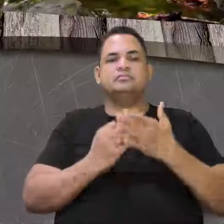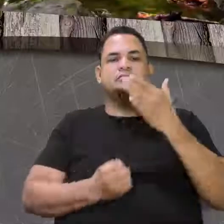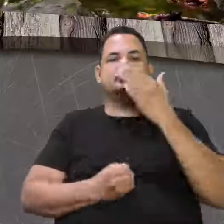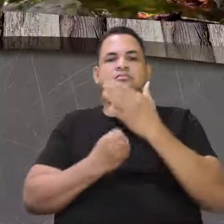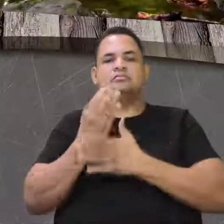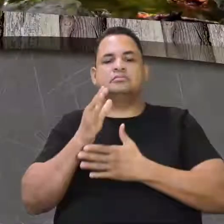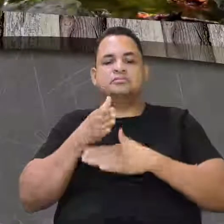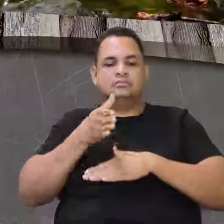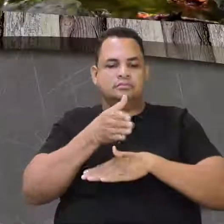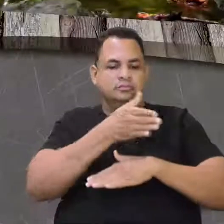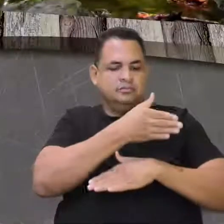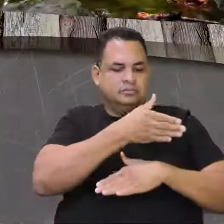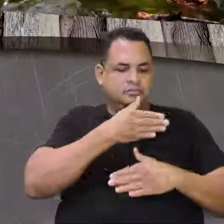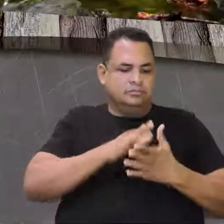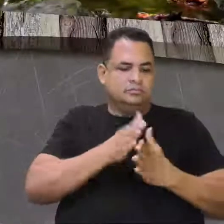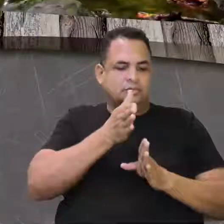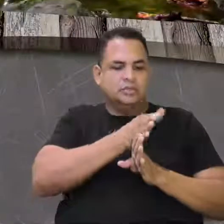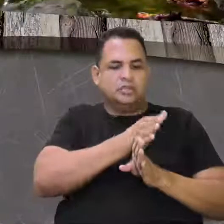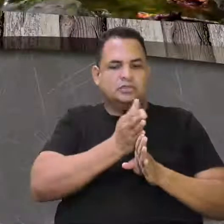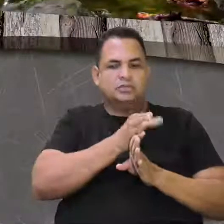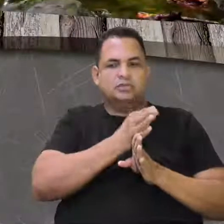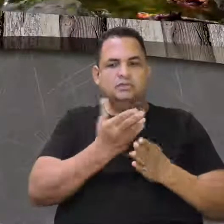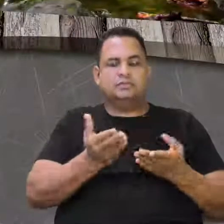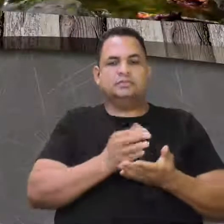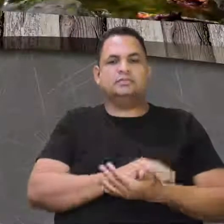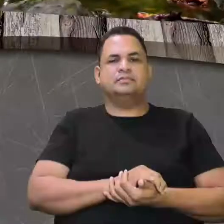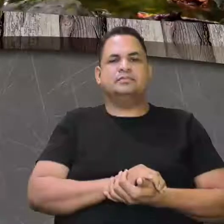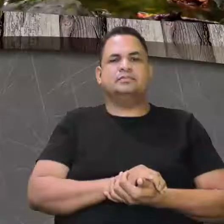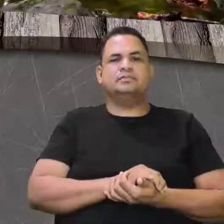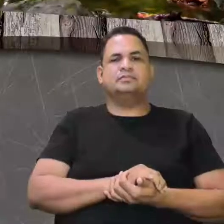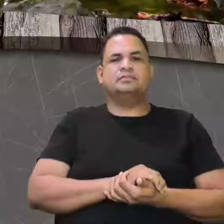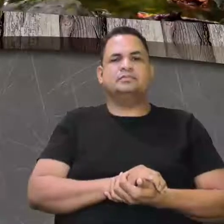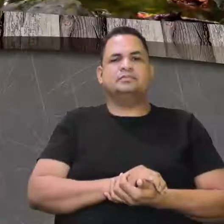oriundas dessas entradas pelas nossas fronteiras, tá?